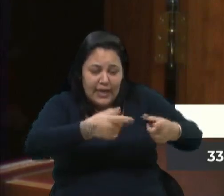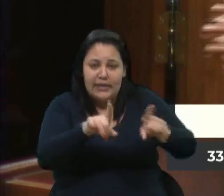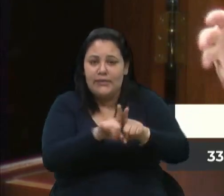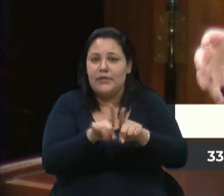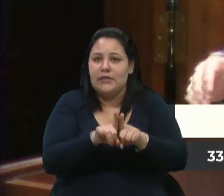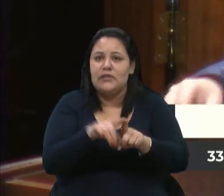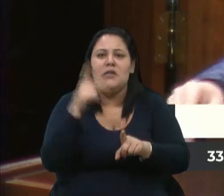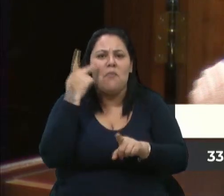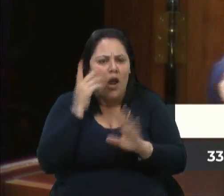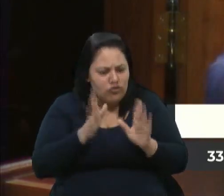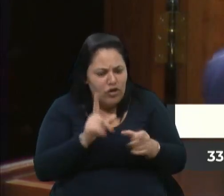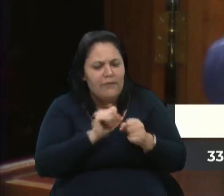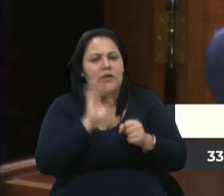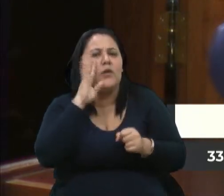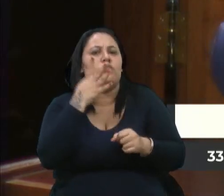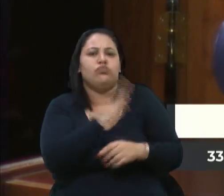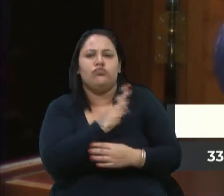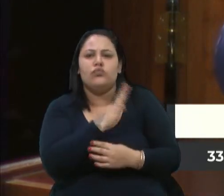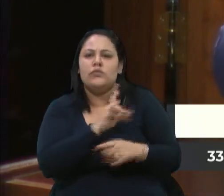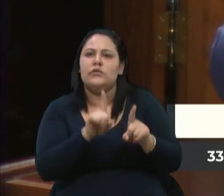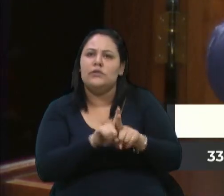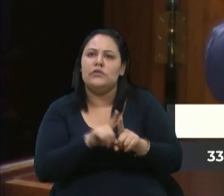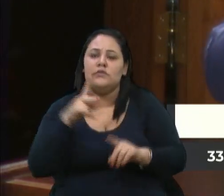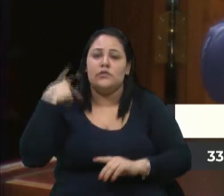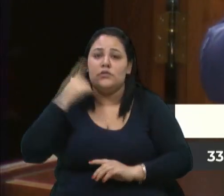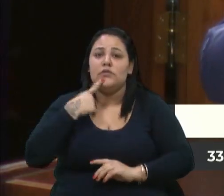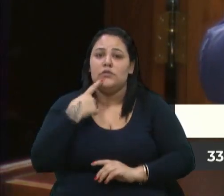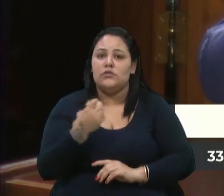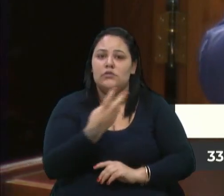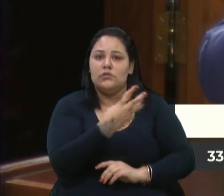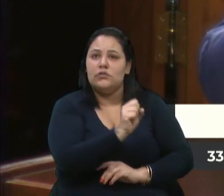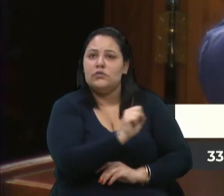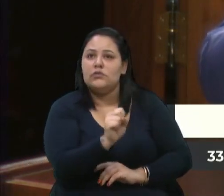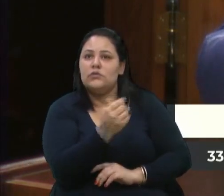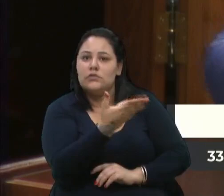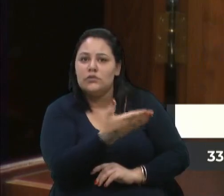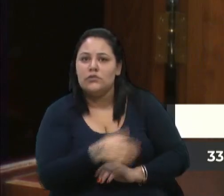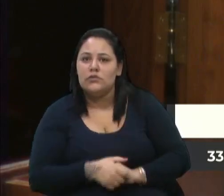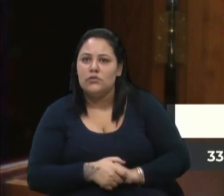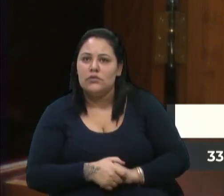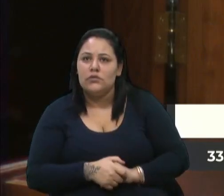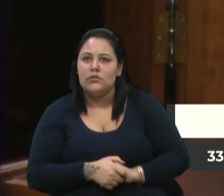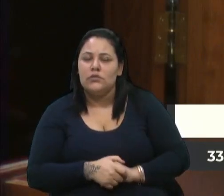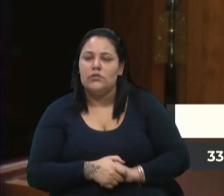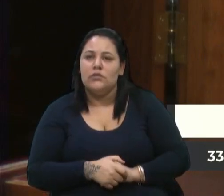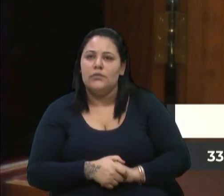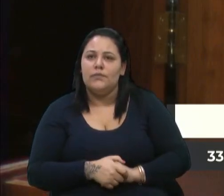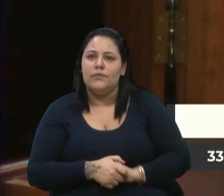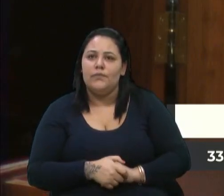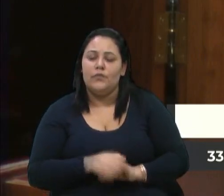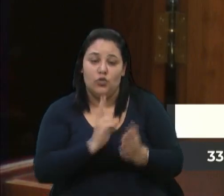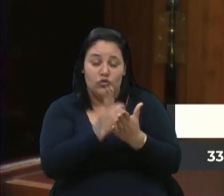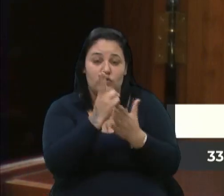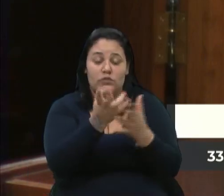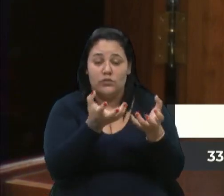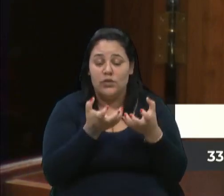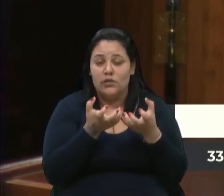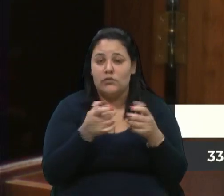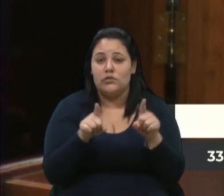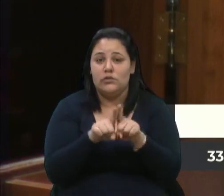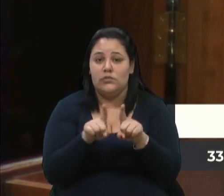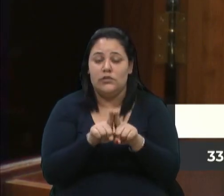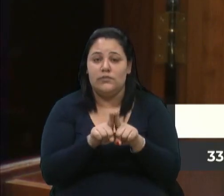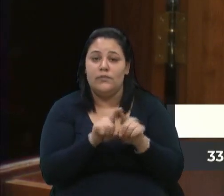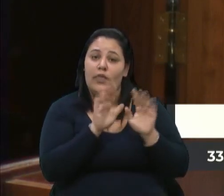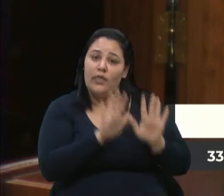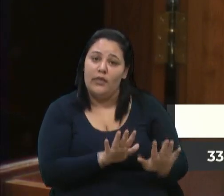São Paulo já está fazendo isso também. Vereadora Rose, 30 segundos, eu posso seguir. Então, eu quero deixar